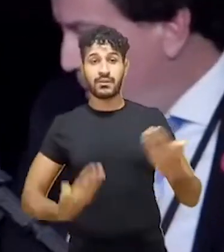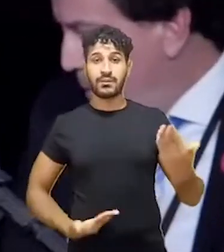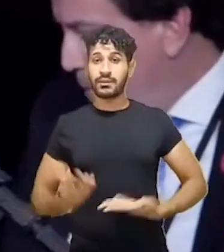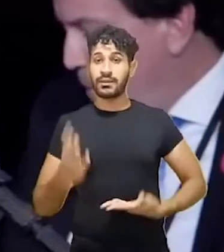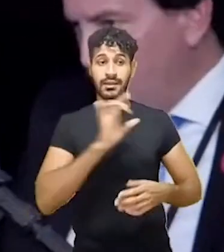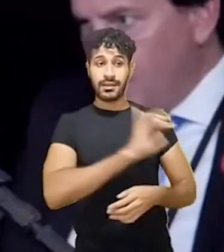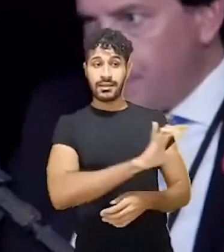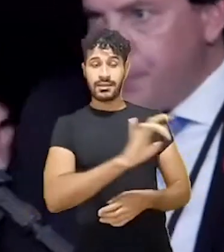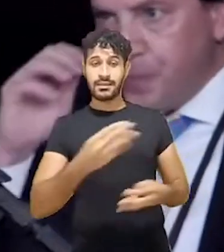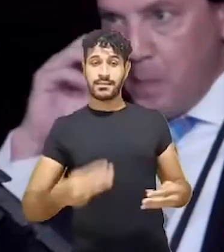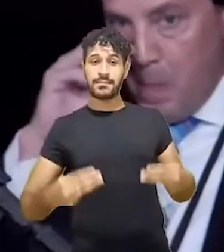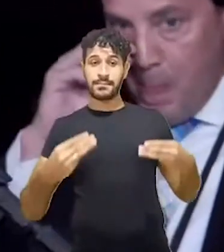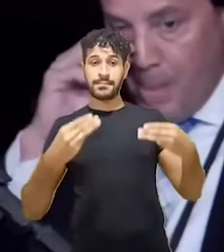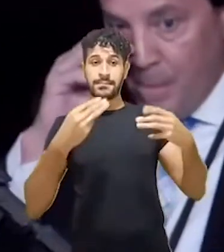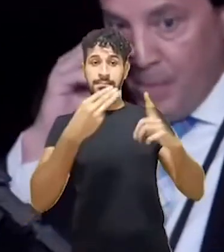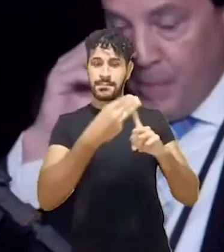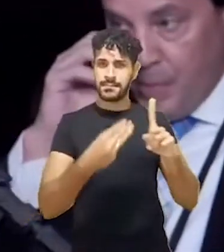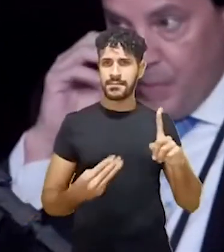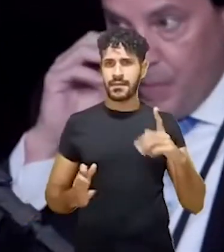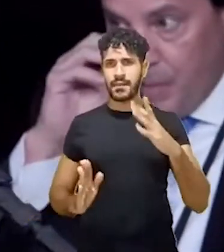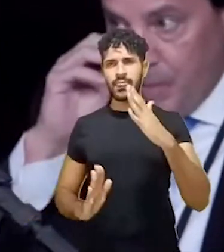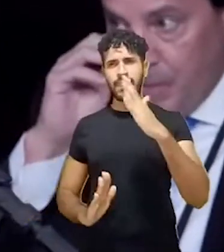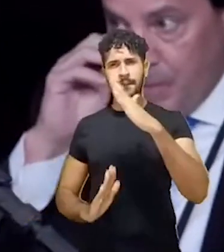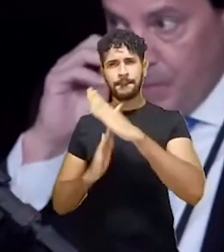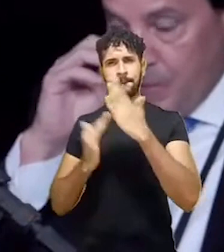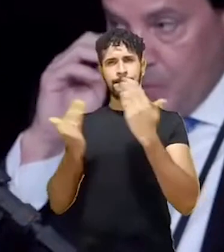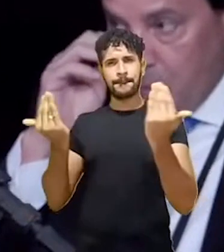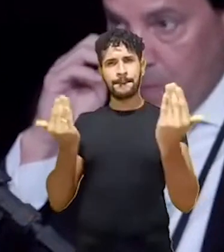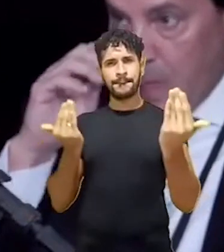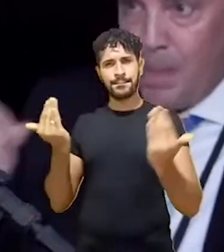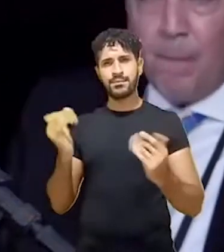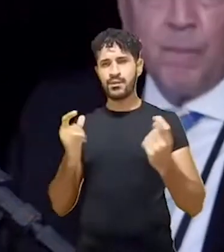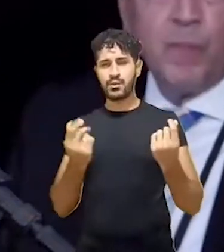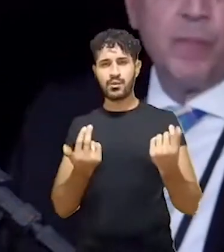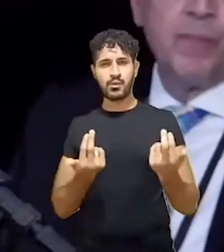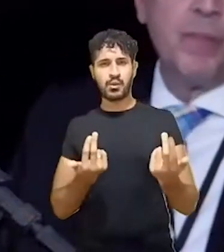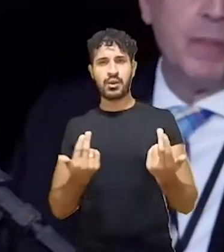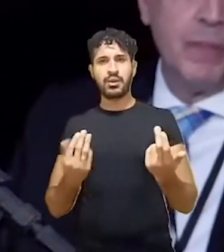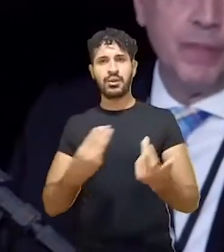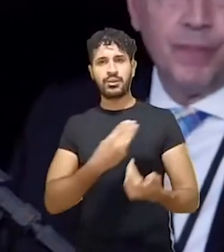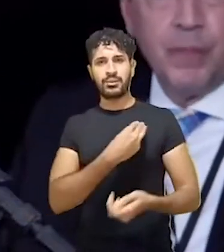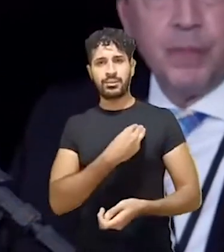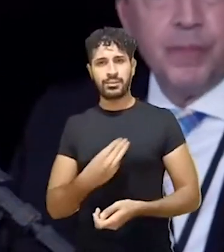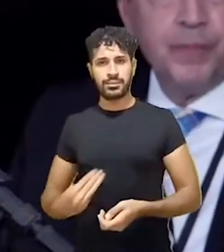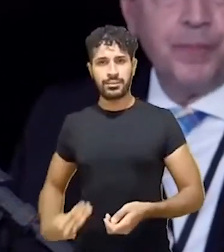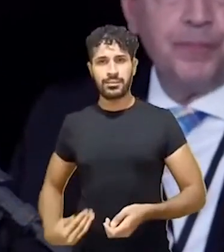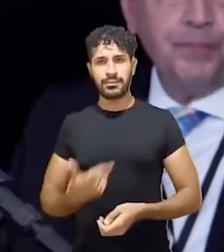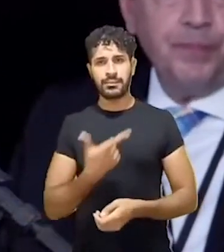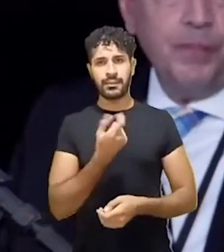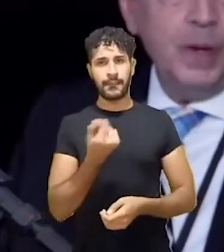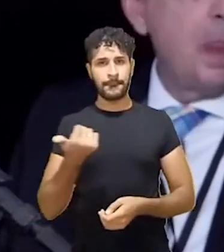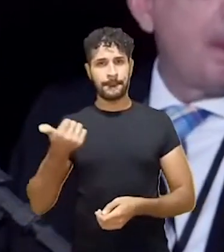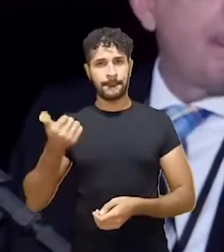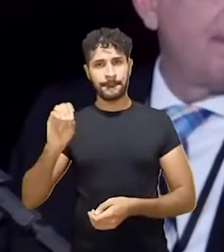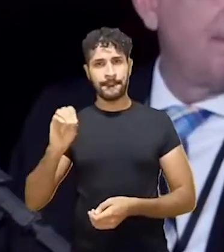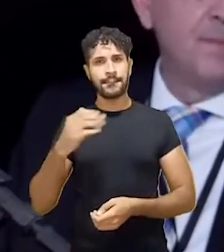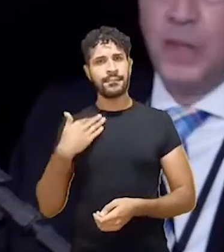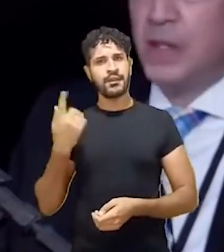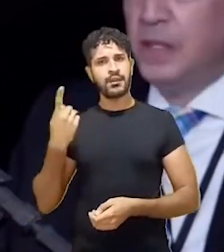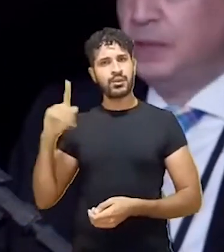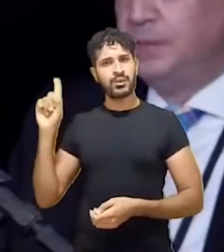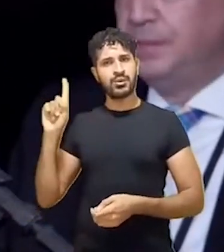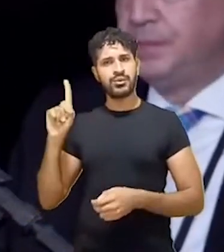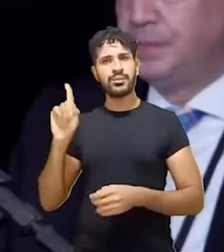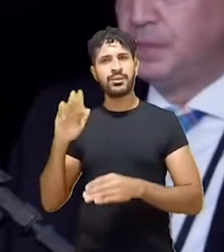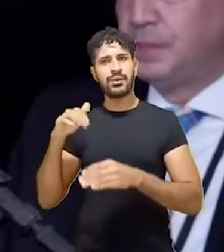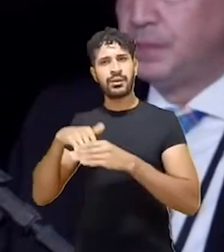será no máximo comparada ao que eram os ministros em 2010 no meu último mandato quando